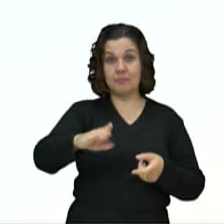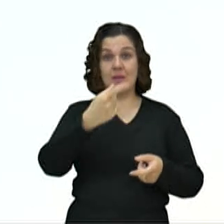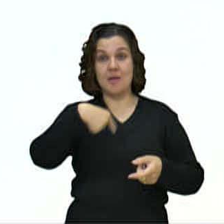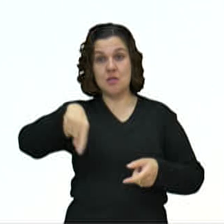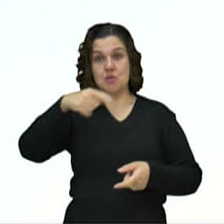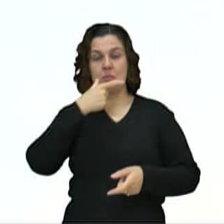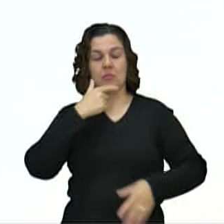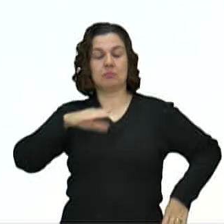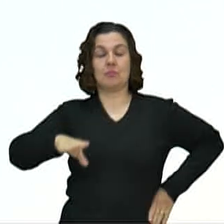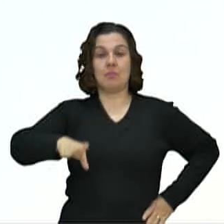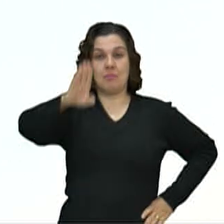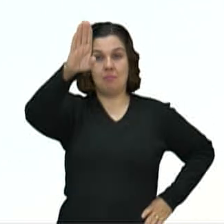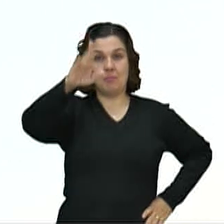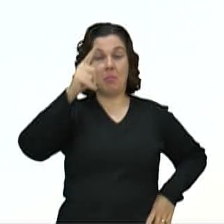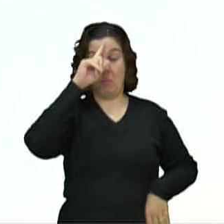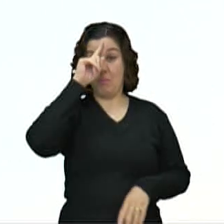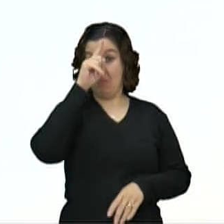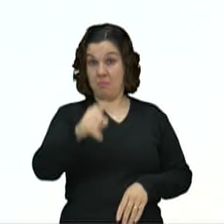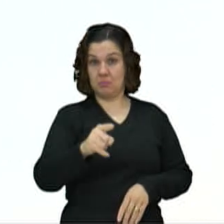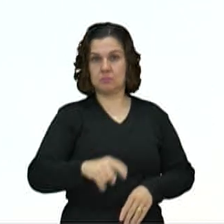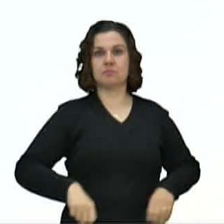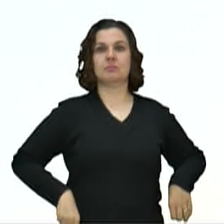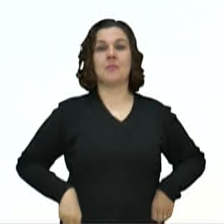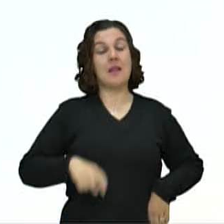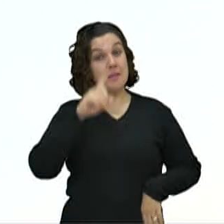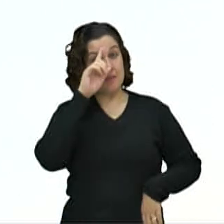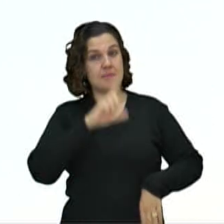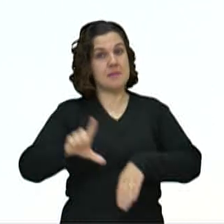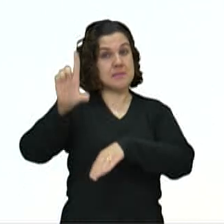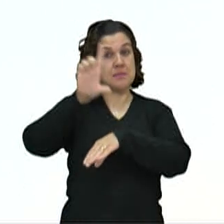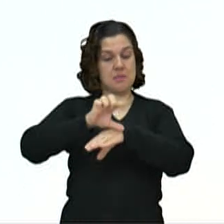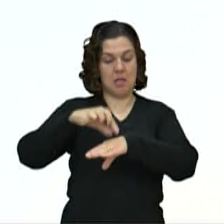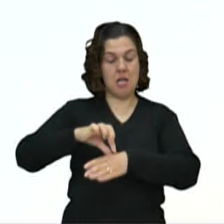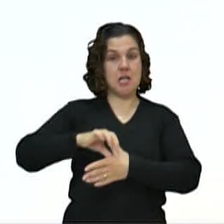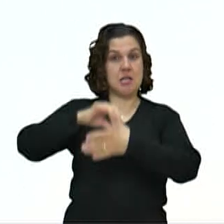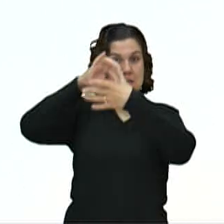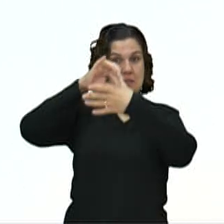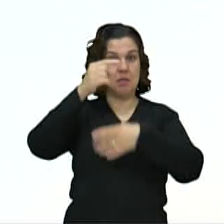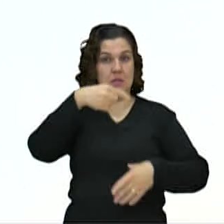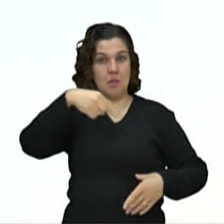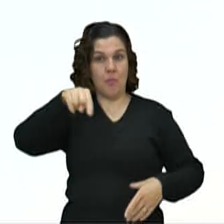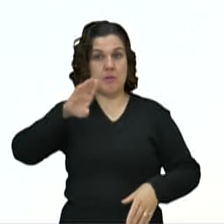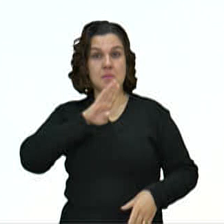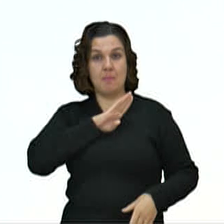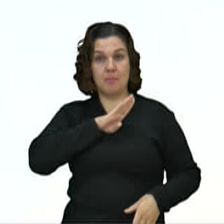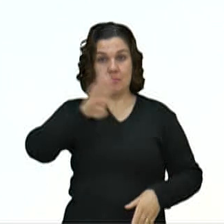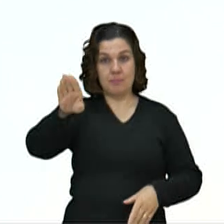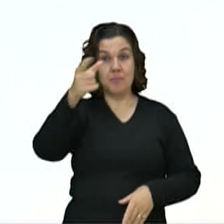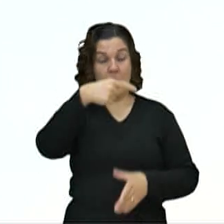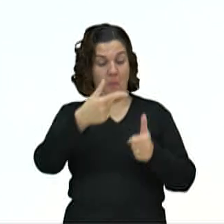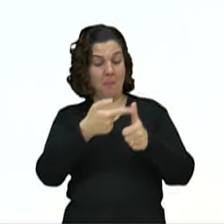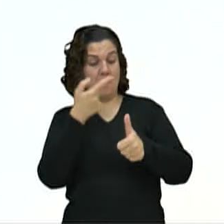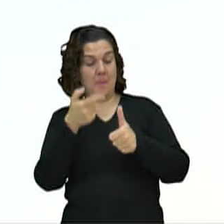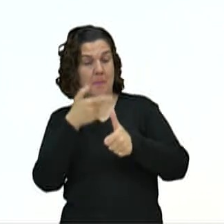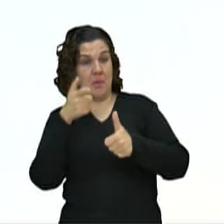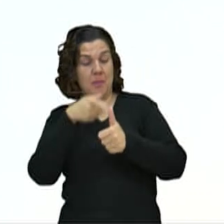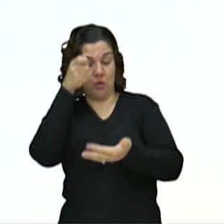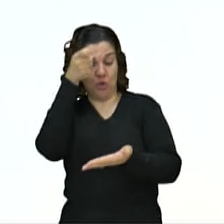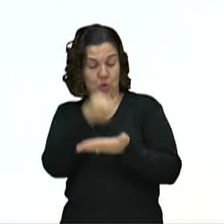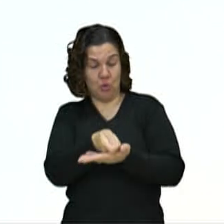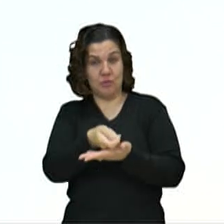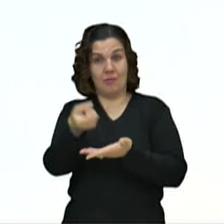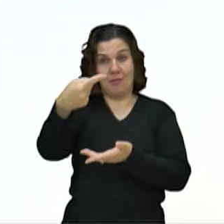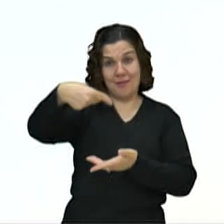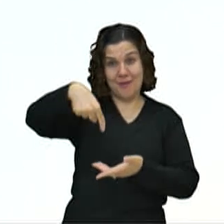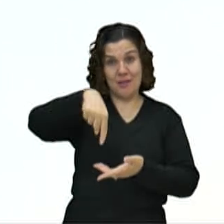posição de comando, de liderança. Então, Mussolini é esse primeiro líder totalitário que nós vamos falar, o